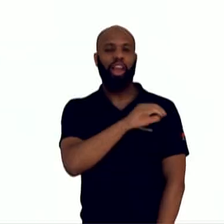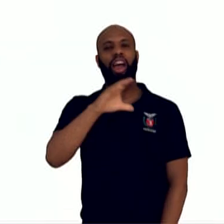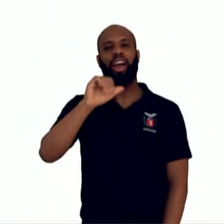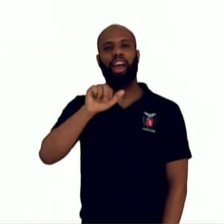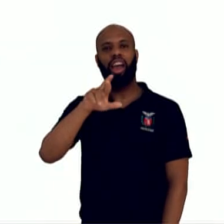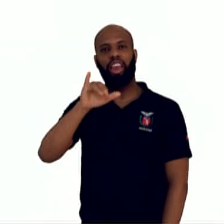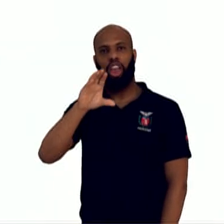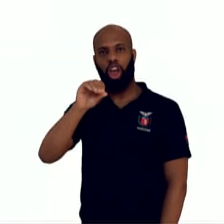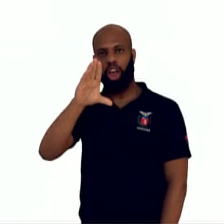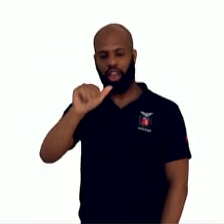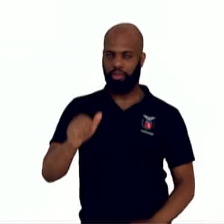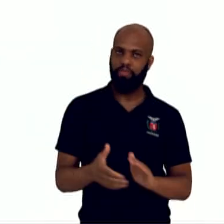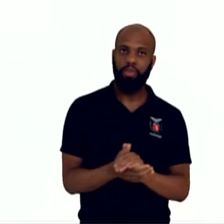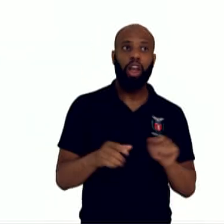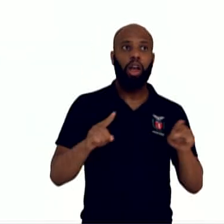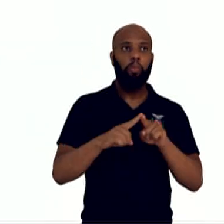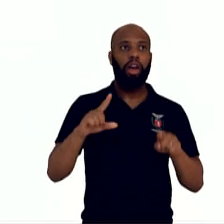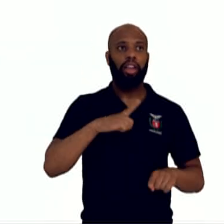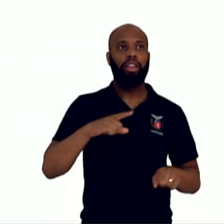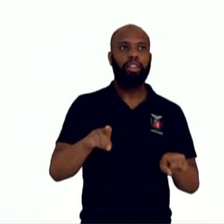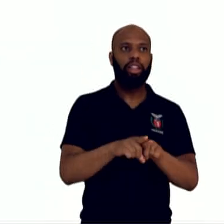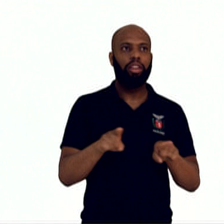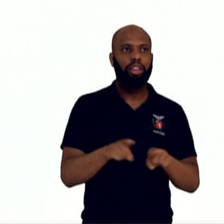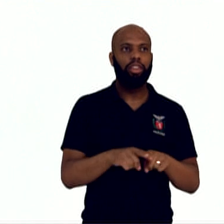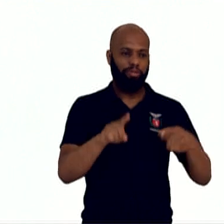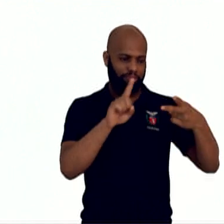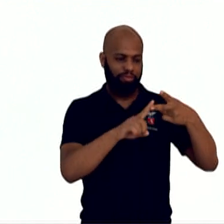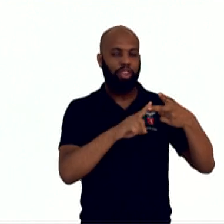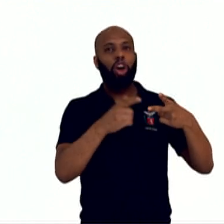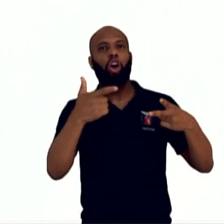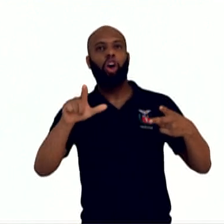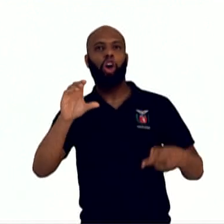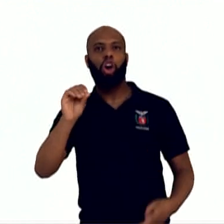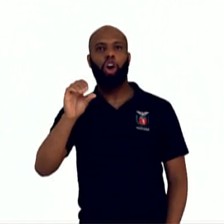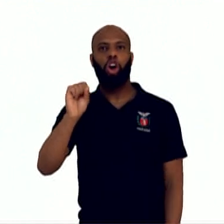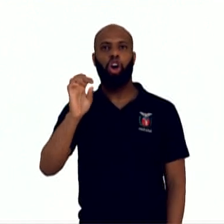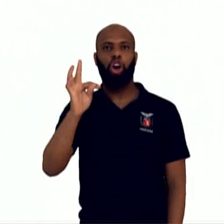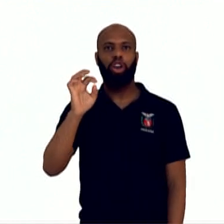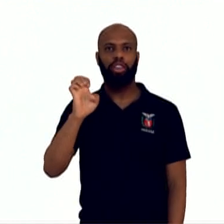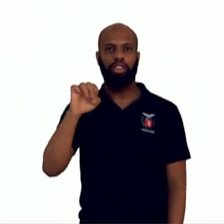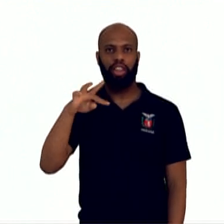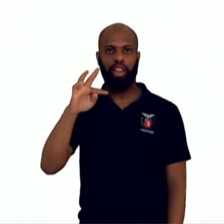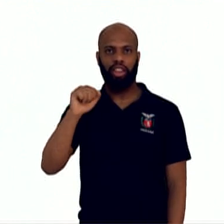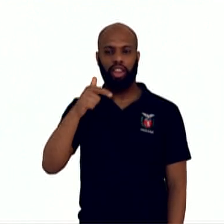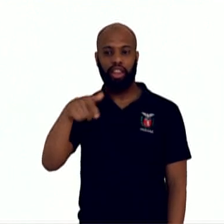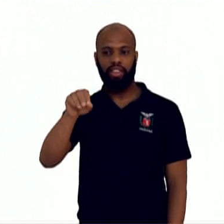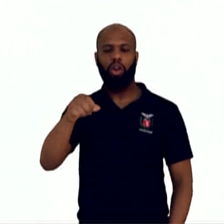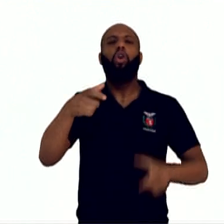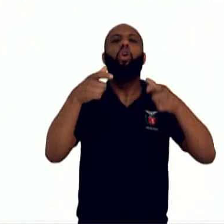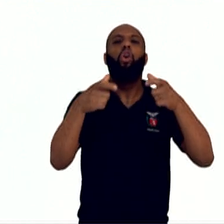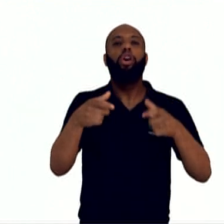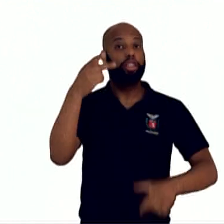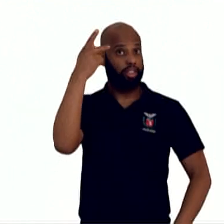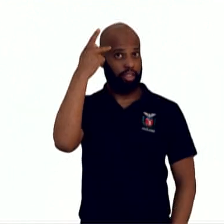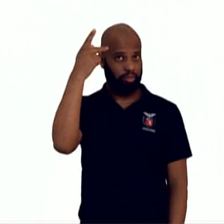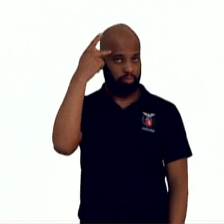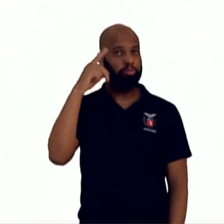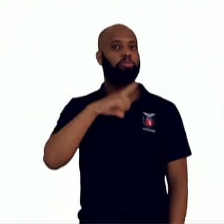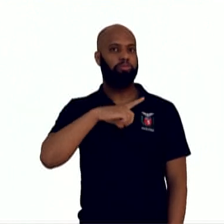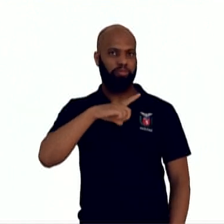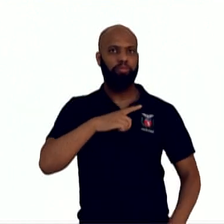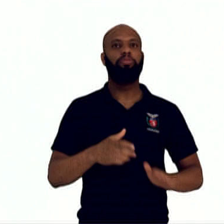nós temos aqui, ó, também o funk ostentação, que é um funk, pessoal, que acontece mais ali na região de São Paulo, né?